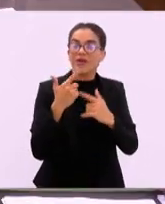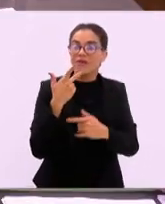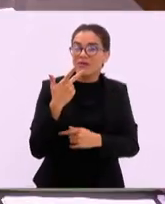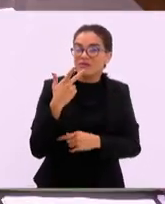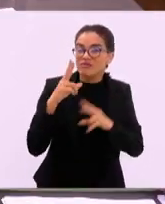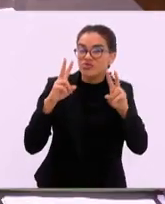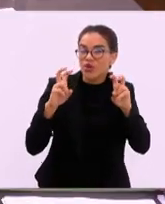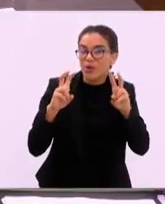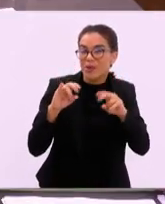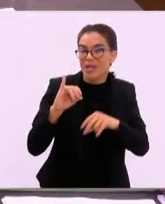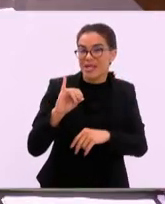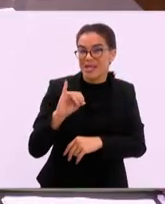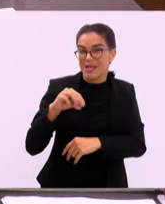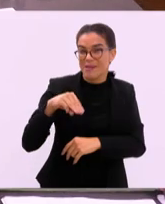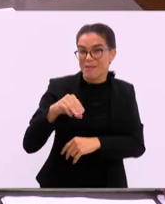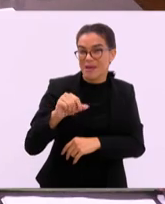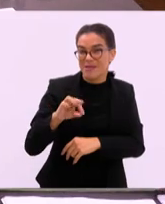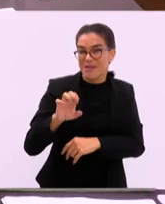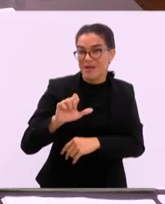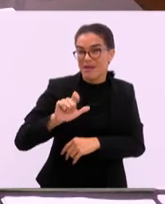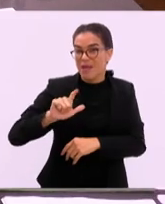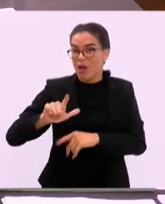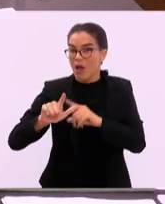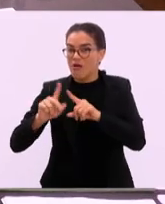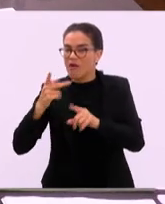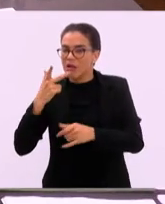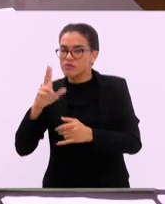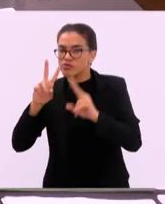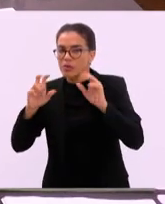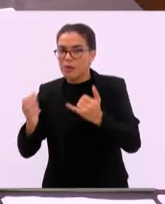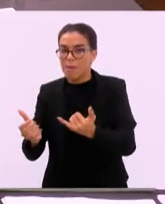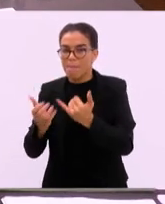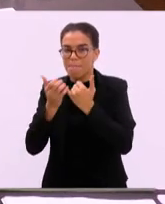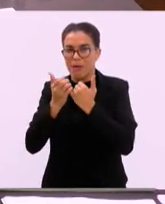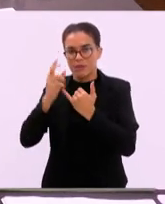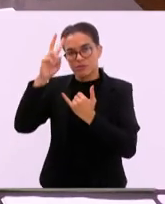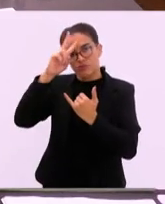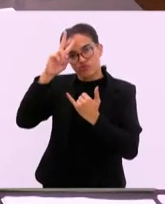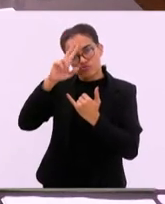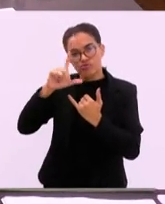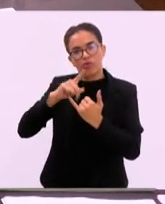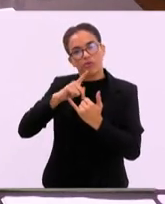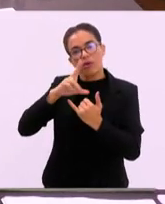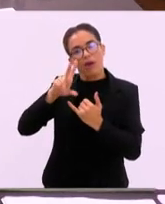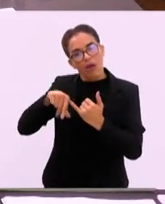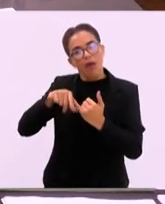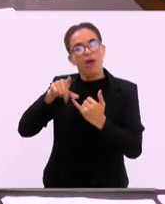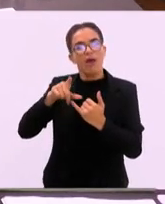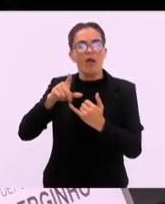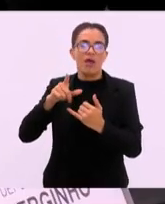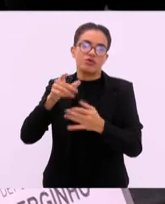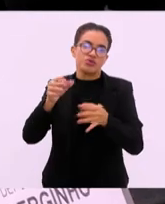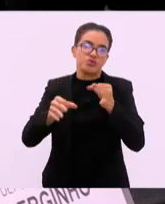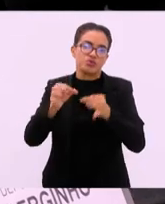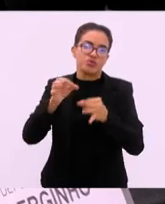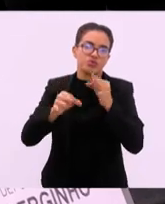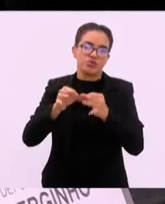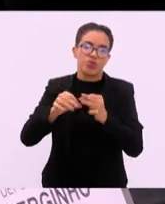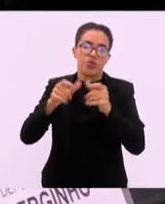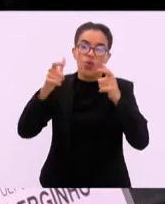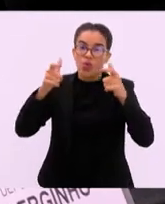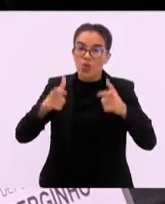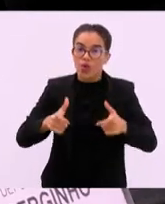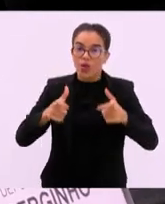natureza imaterial. Mas quando você declara como patrimônio histórico, você tem quase que a natureza jurídica de tombamento. E a casa